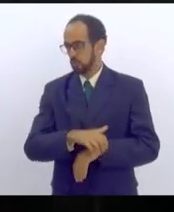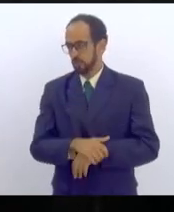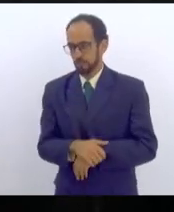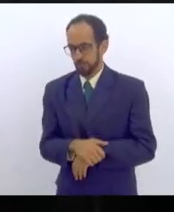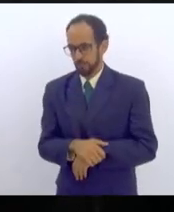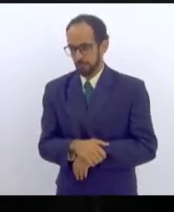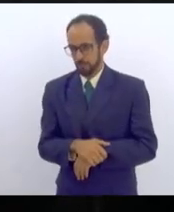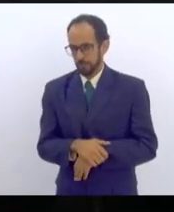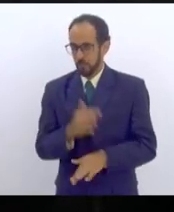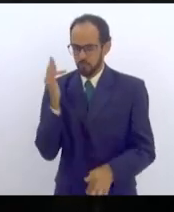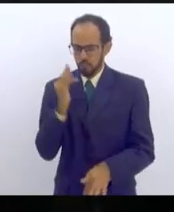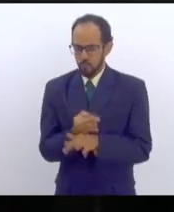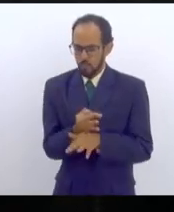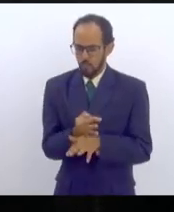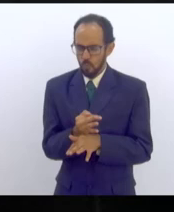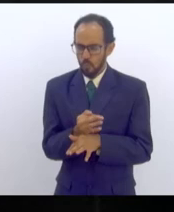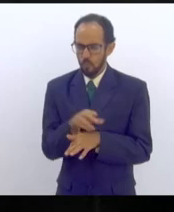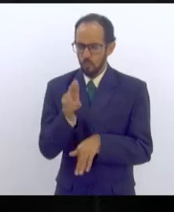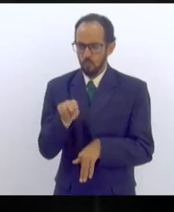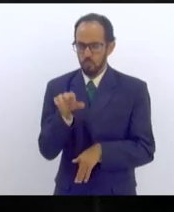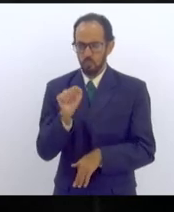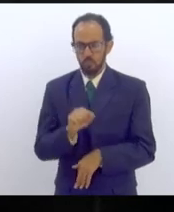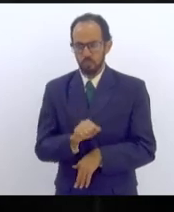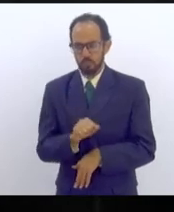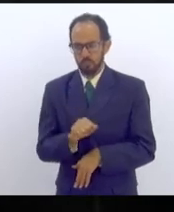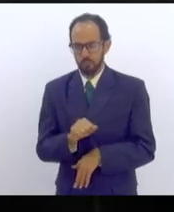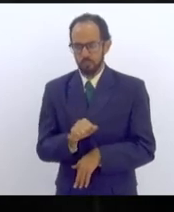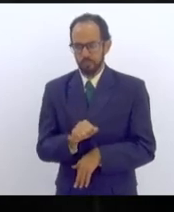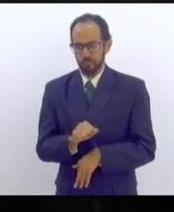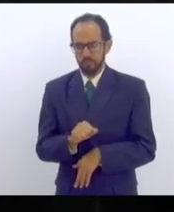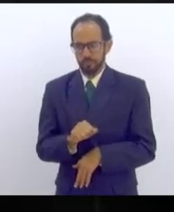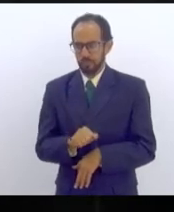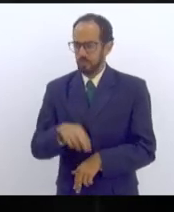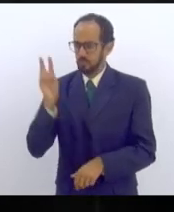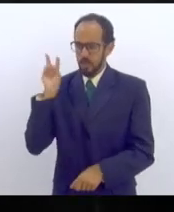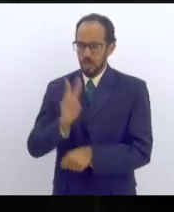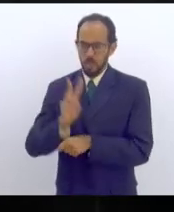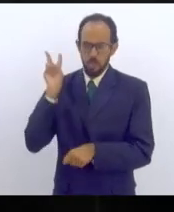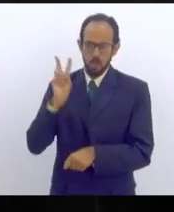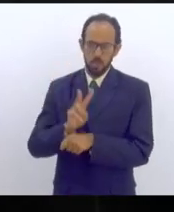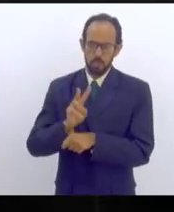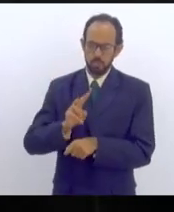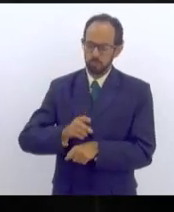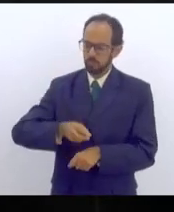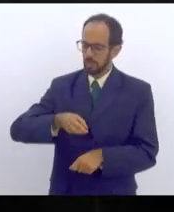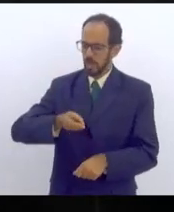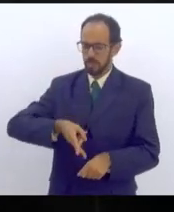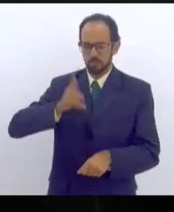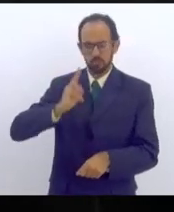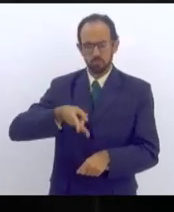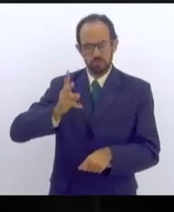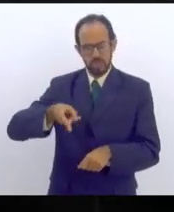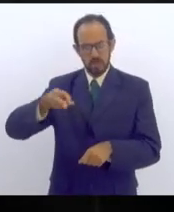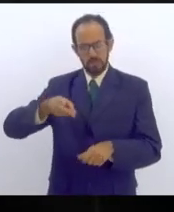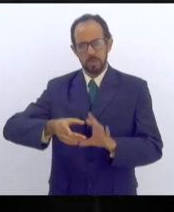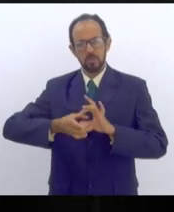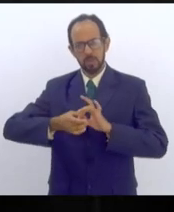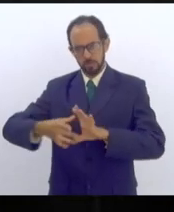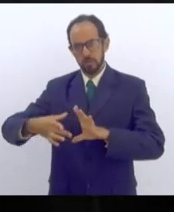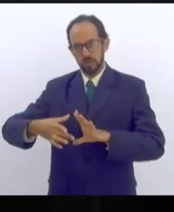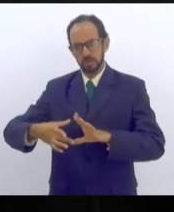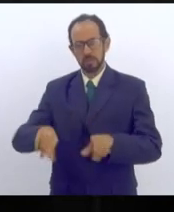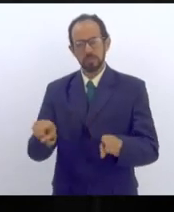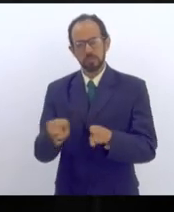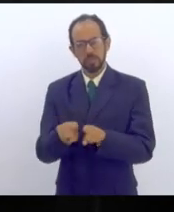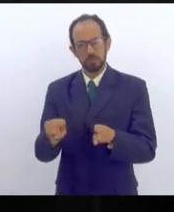sem faltas, com a defesa intransigente da democracia e com a